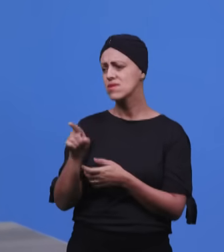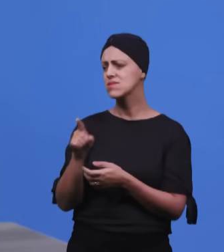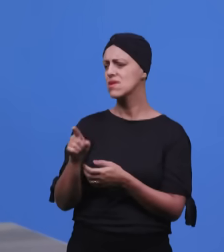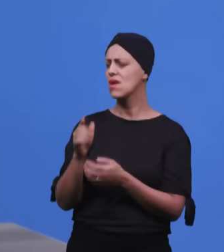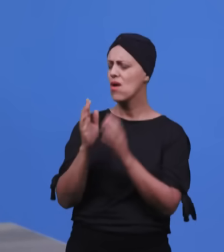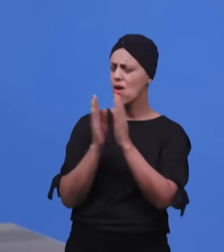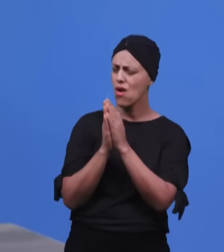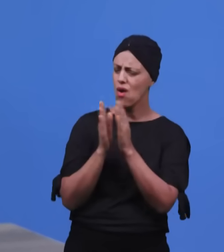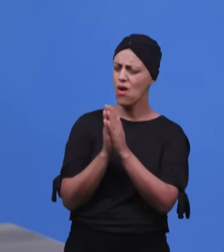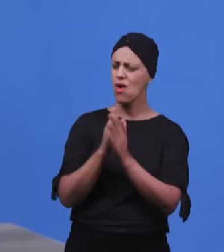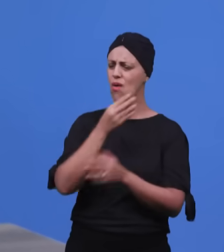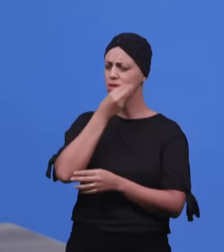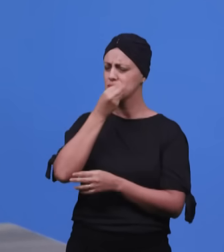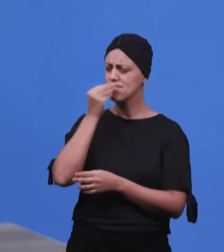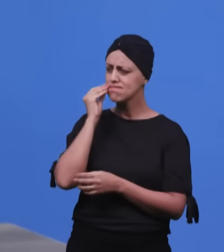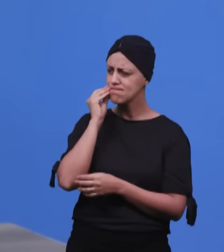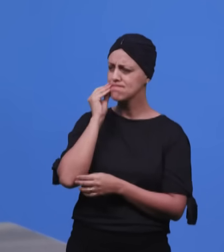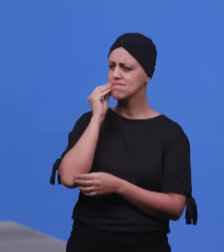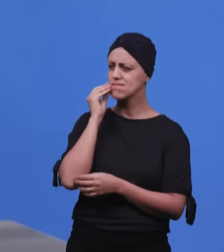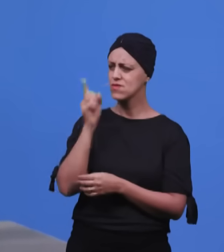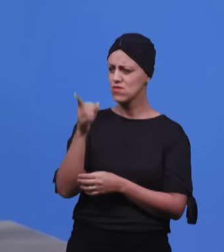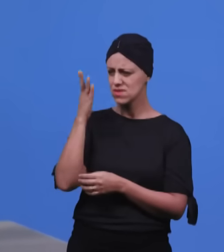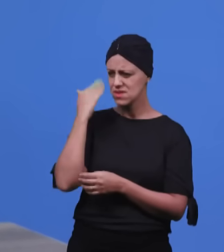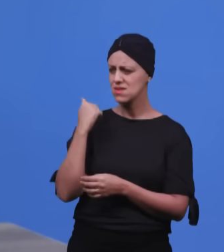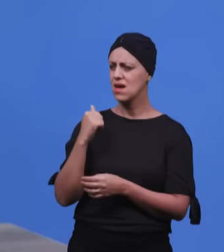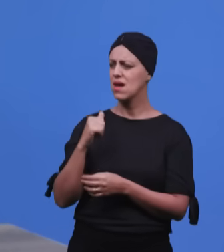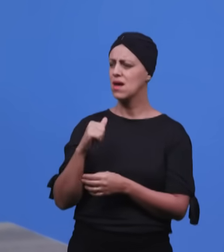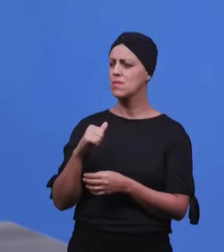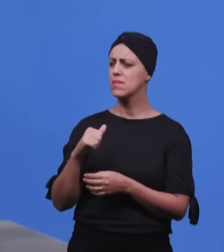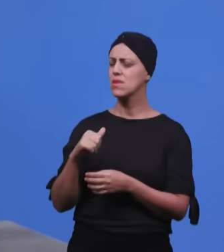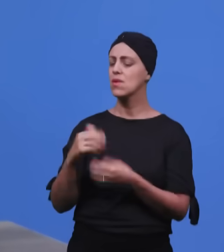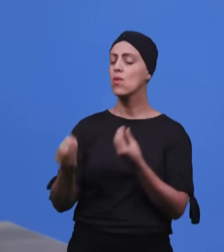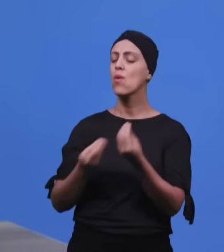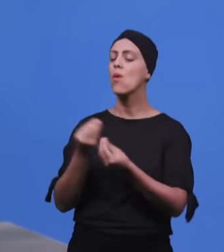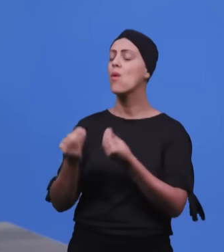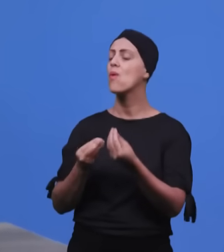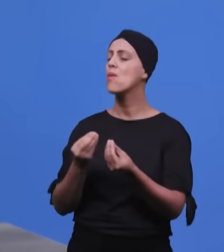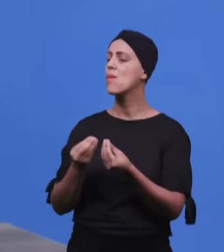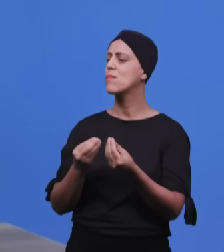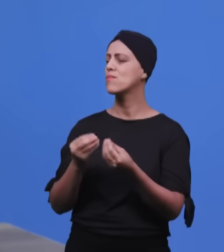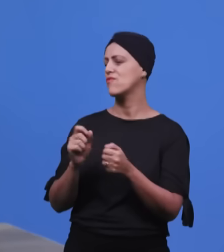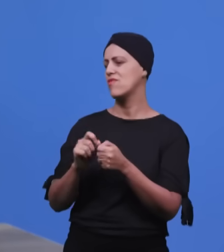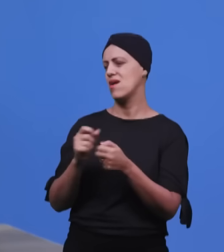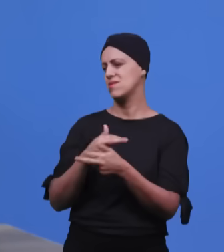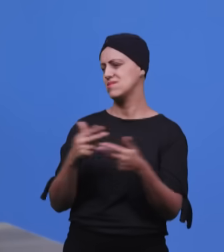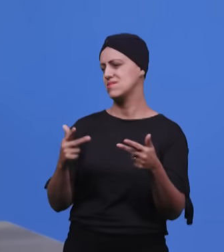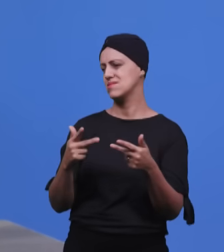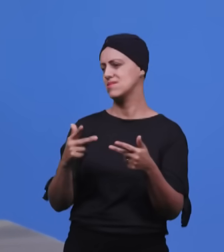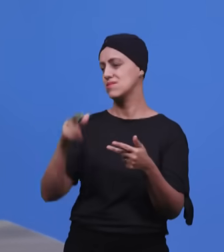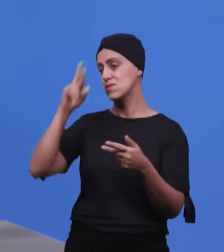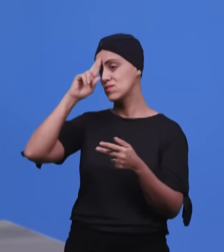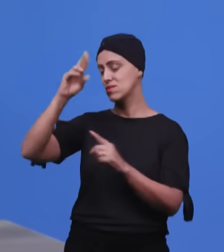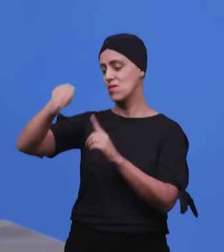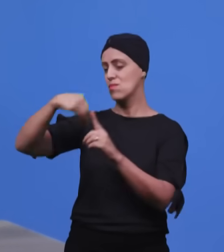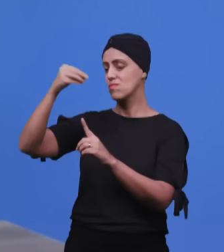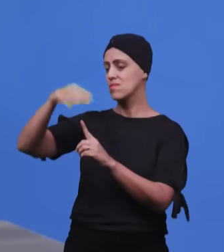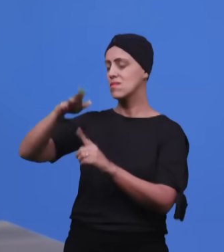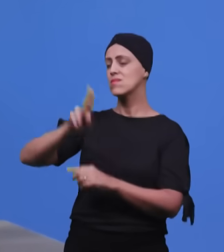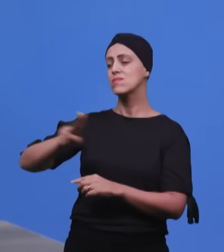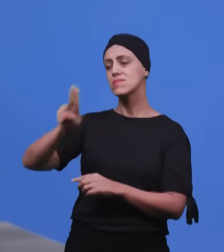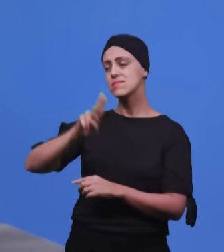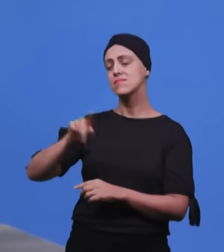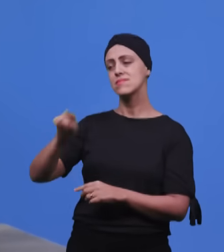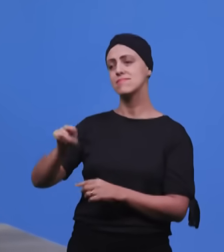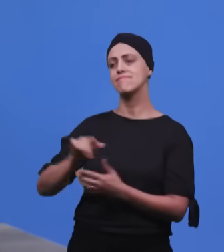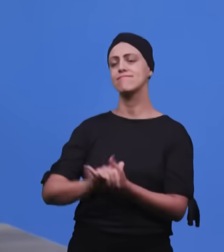um preço Você sabe qual o caminho percorrer né para que Deus te